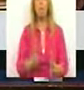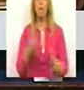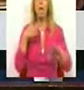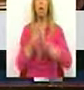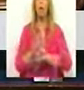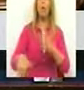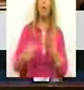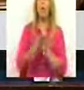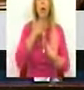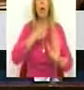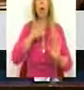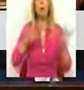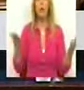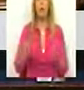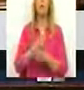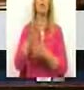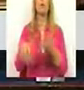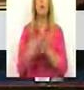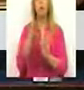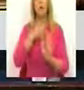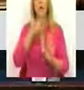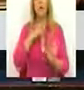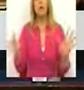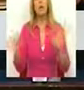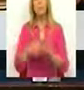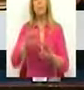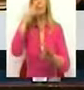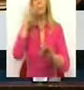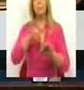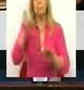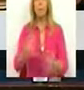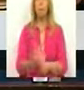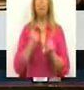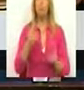razoáveis. Propostas razoáveis que sirvam às pessoas,